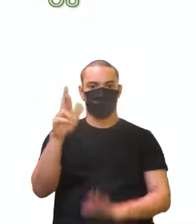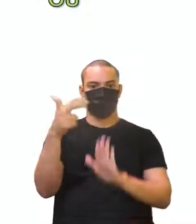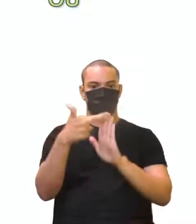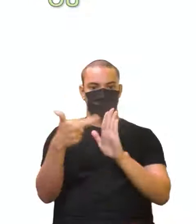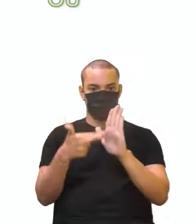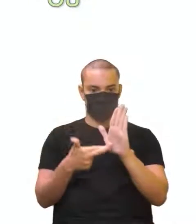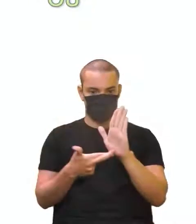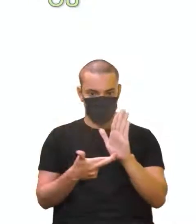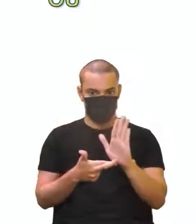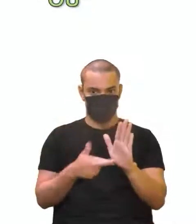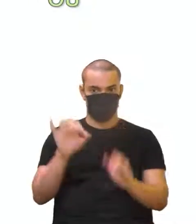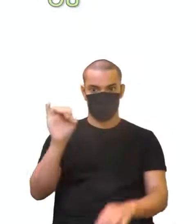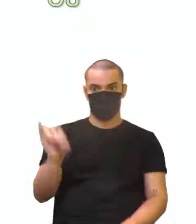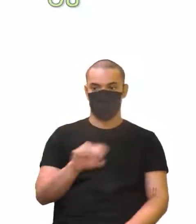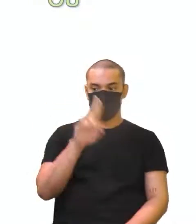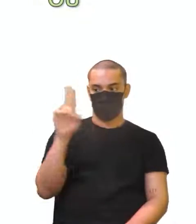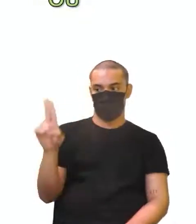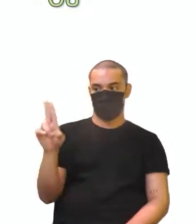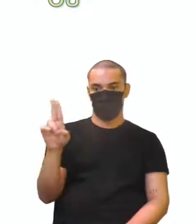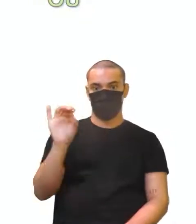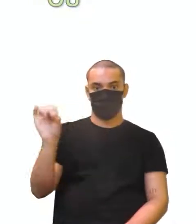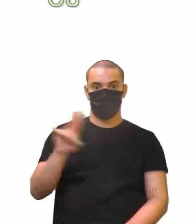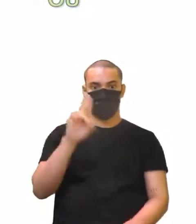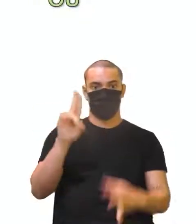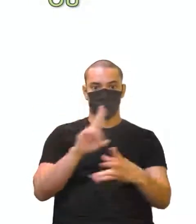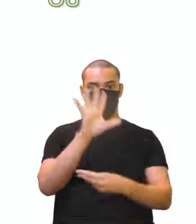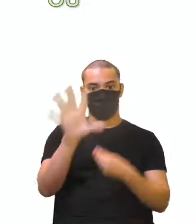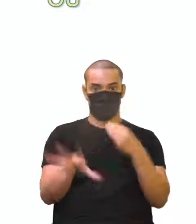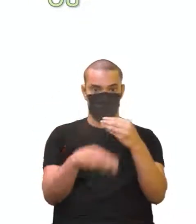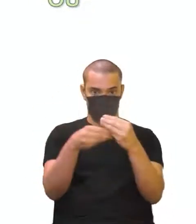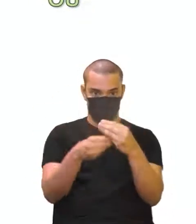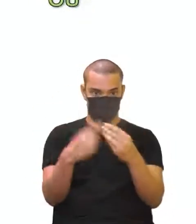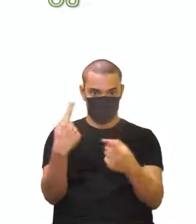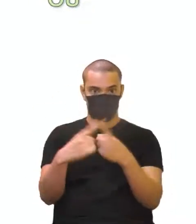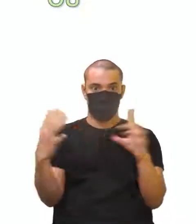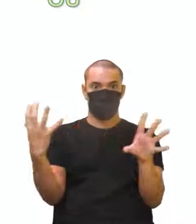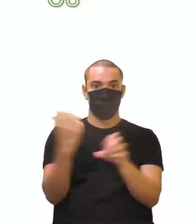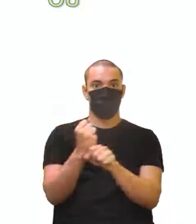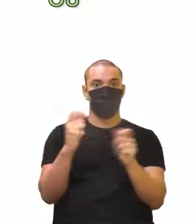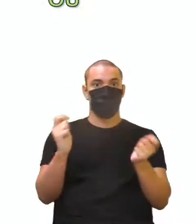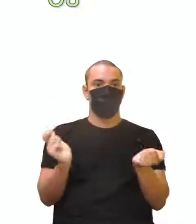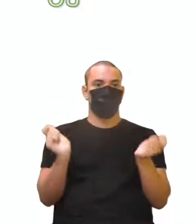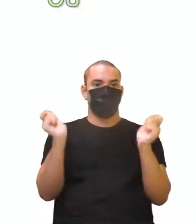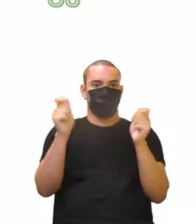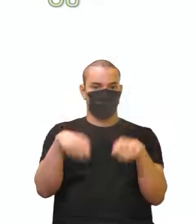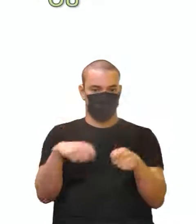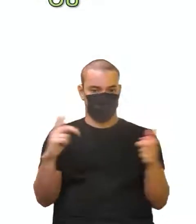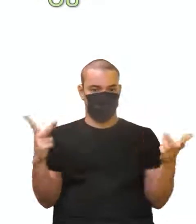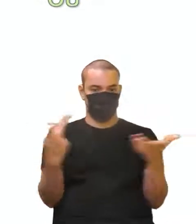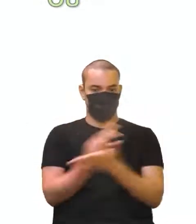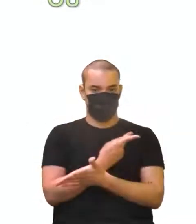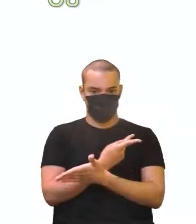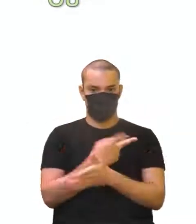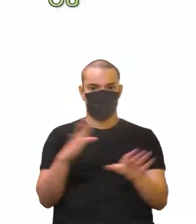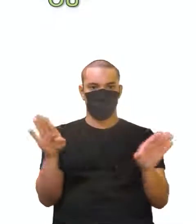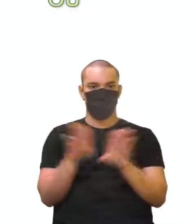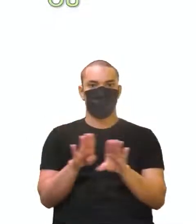de regra do ou da adição, que eu vou somar as probabilidades desses eventos